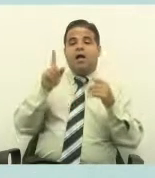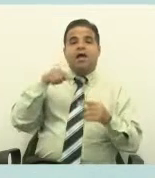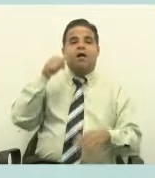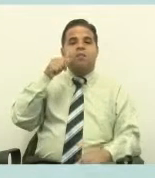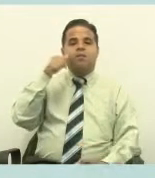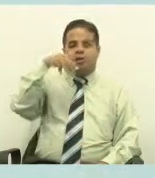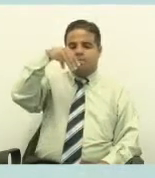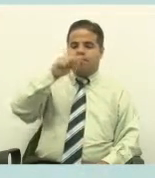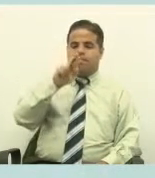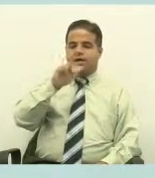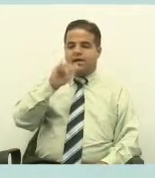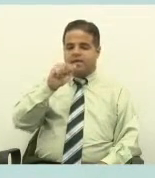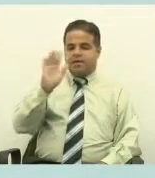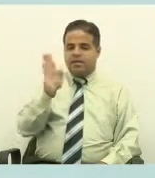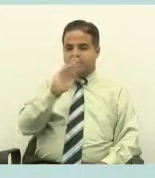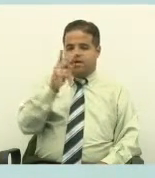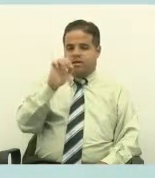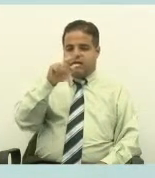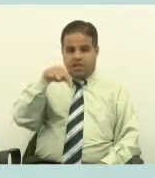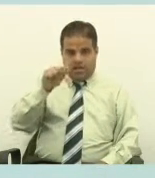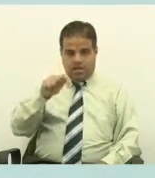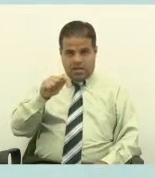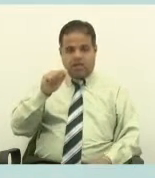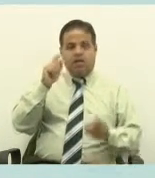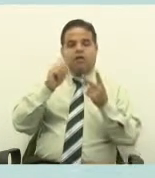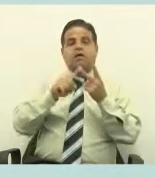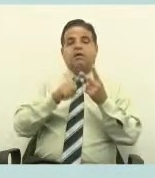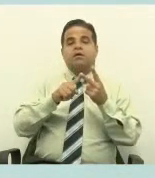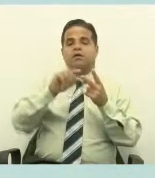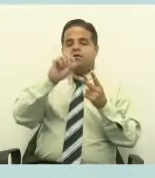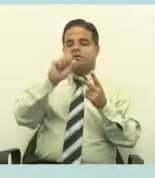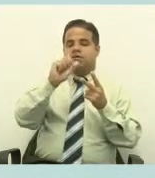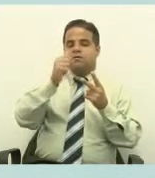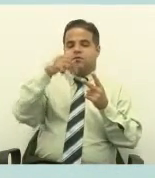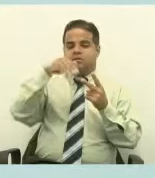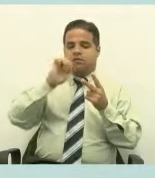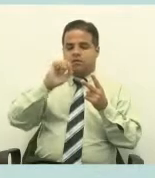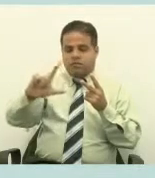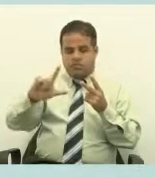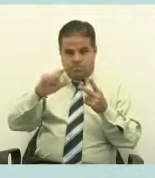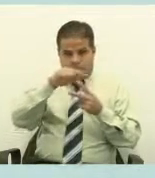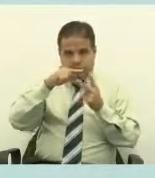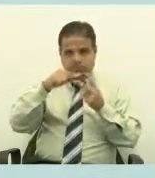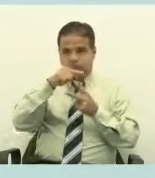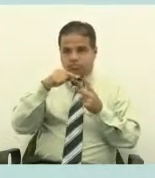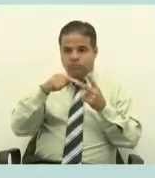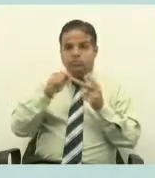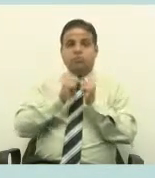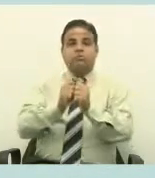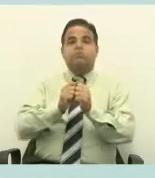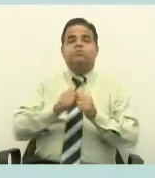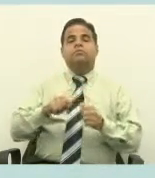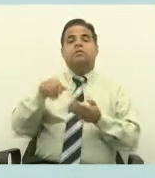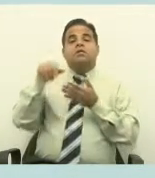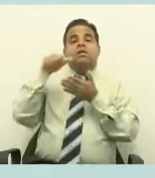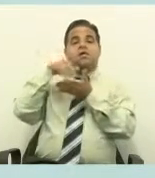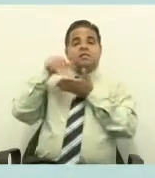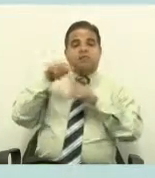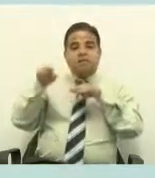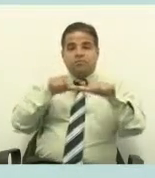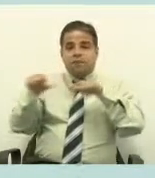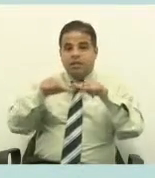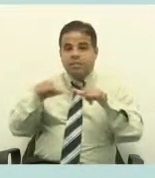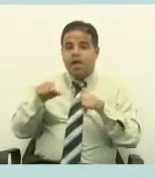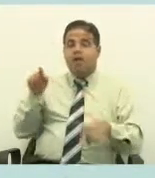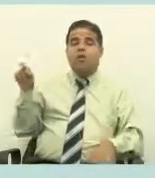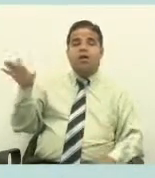Helena e com Samuel. E a Secretaria do Trabalho